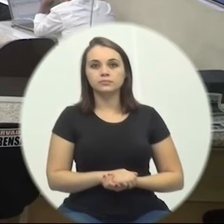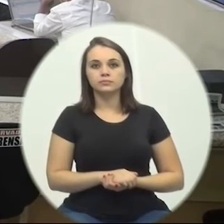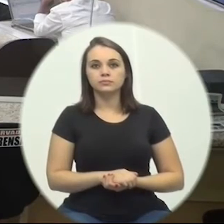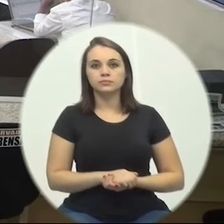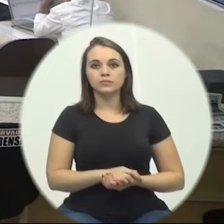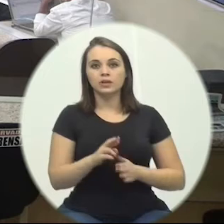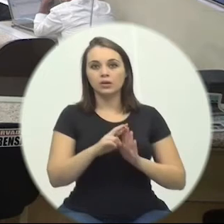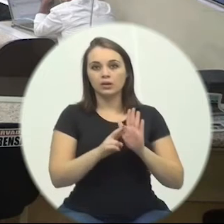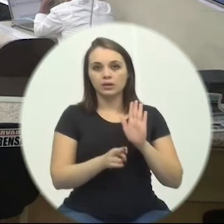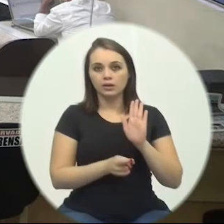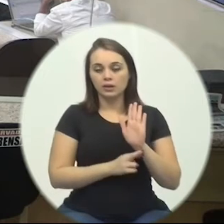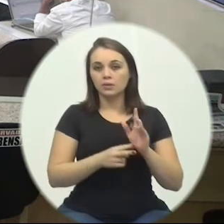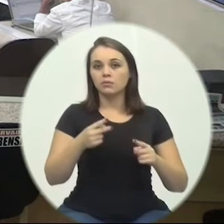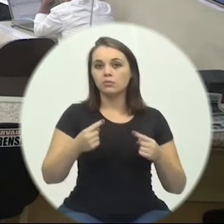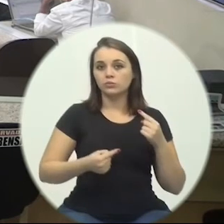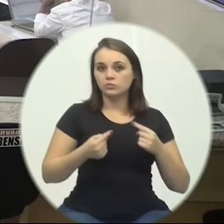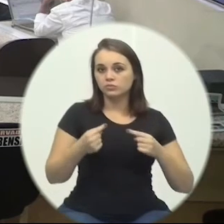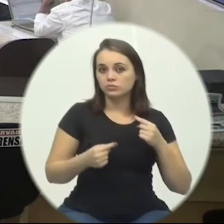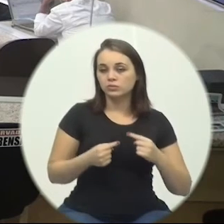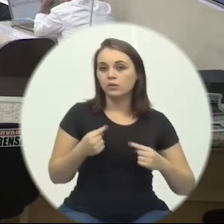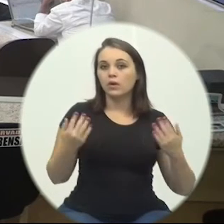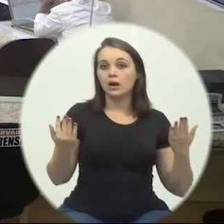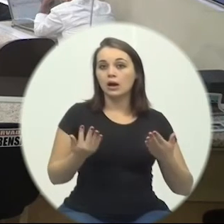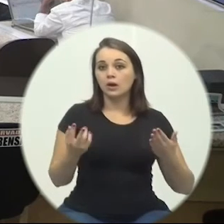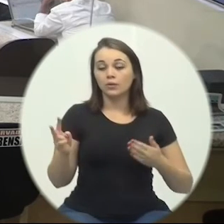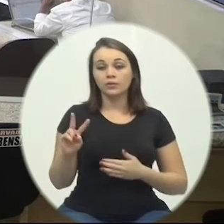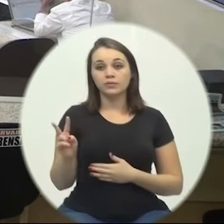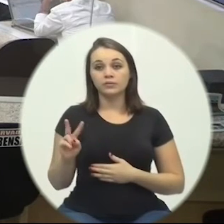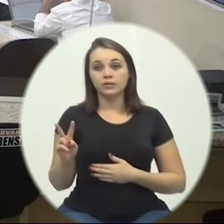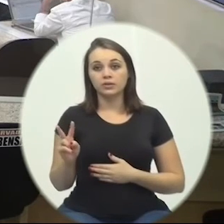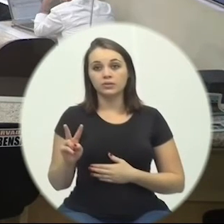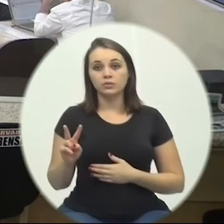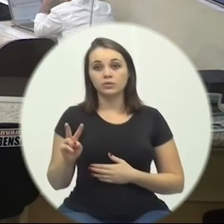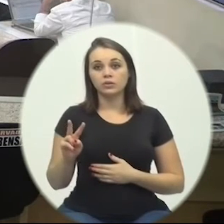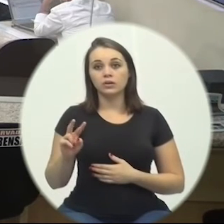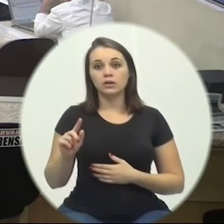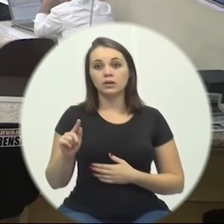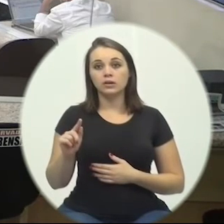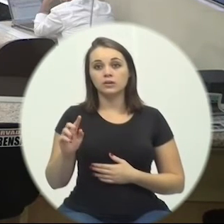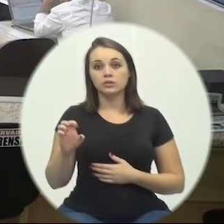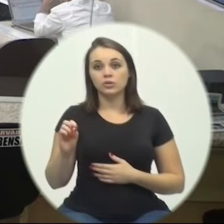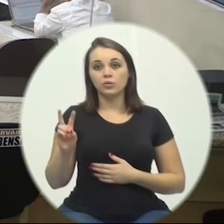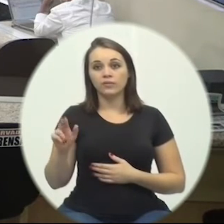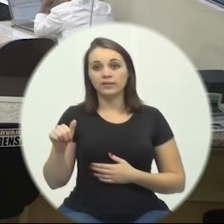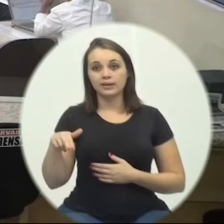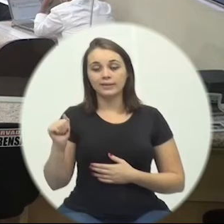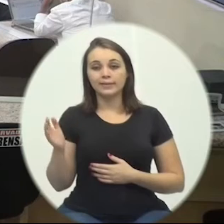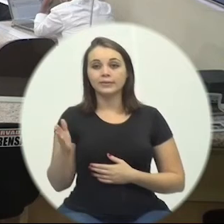O requerimento está em discussão. Com a palavra, a vereadora Giovana Zanetti.